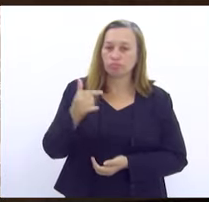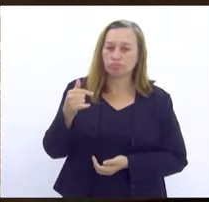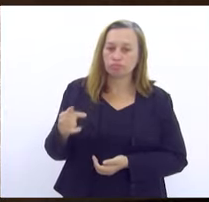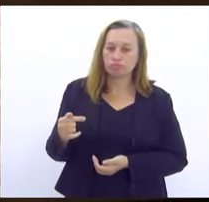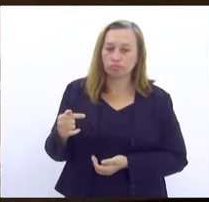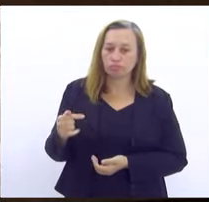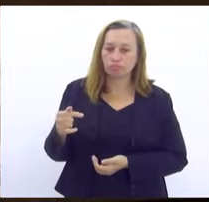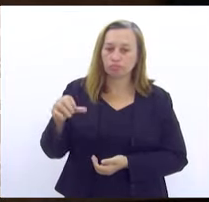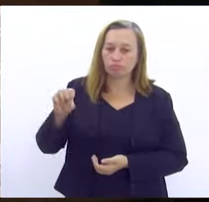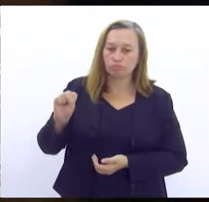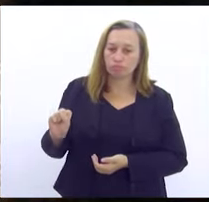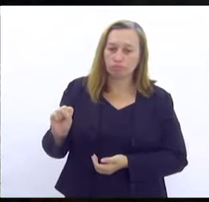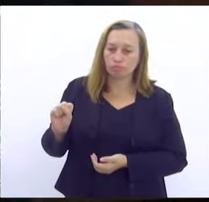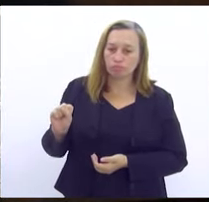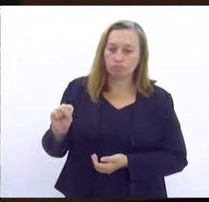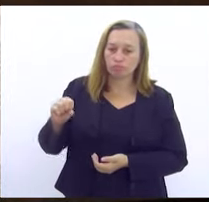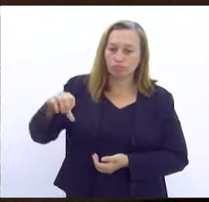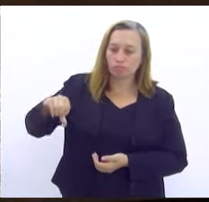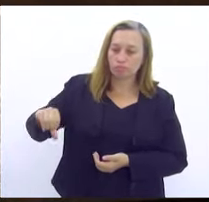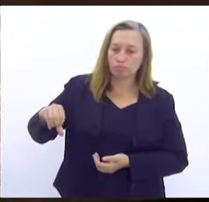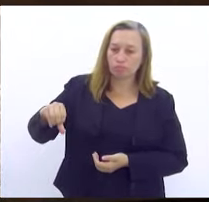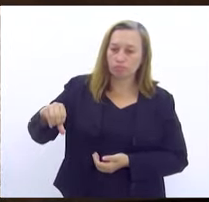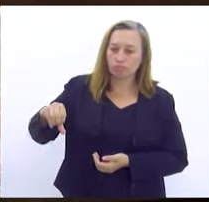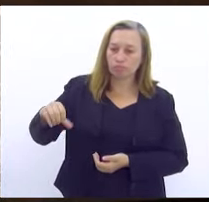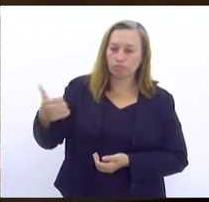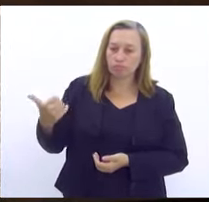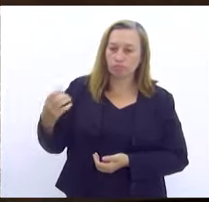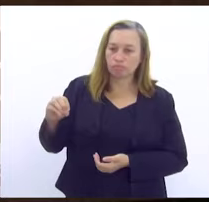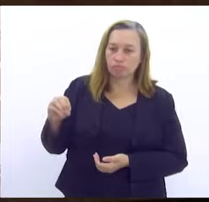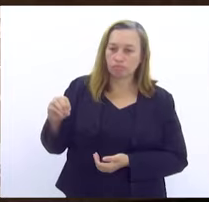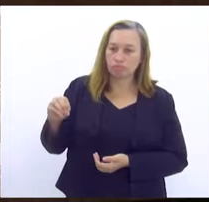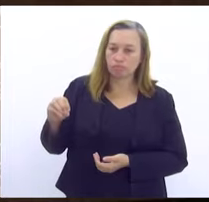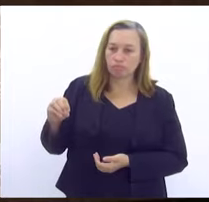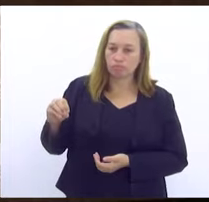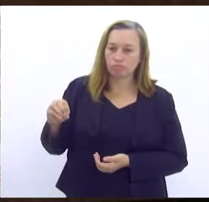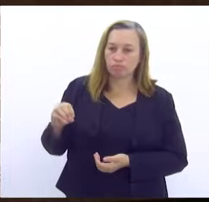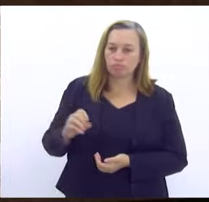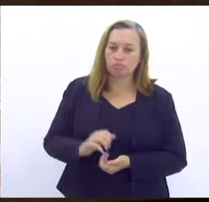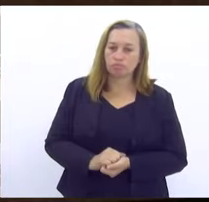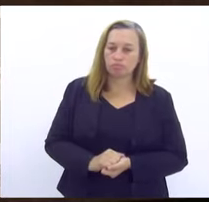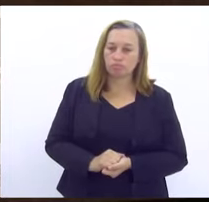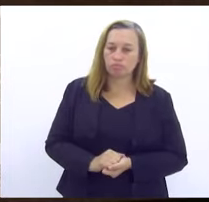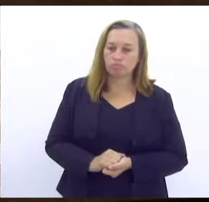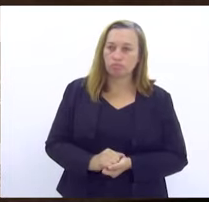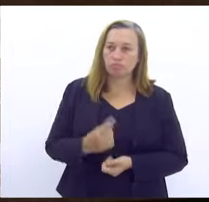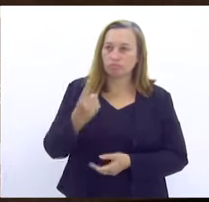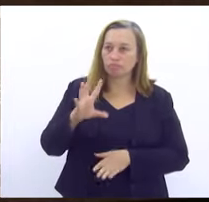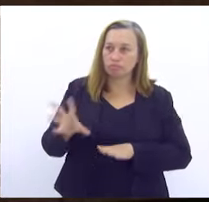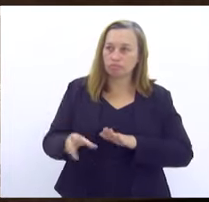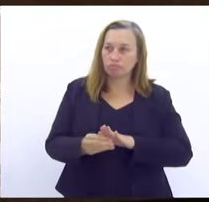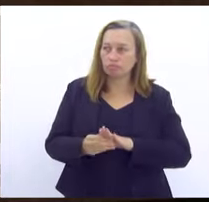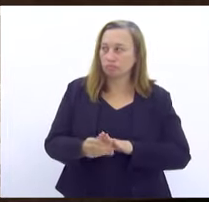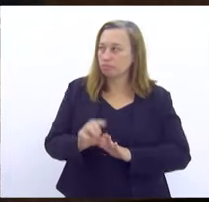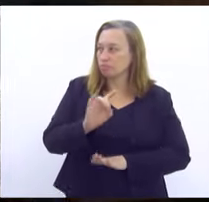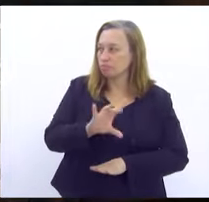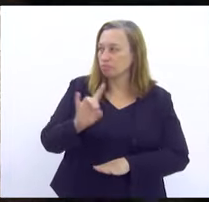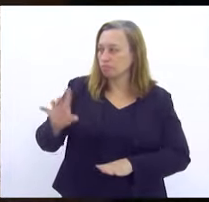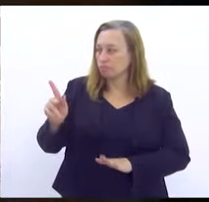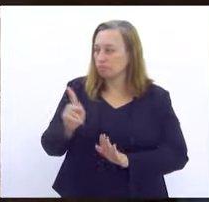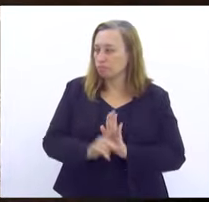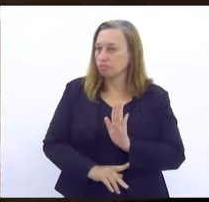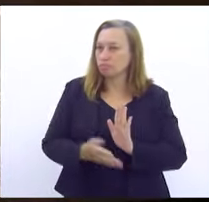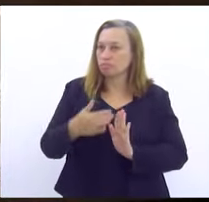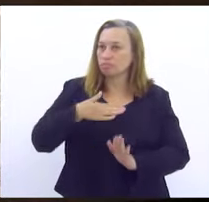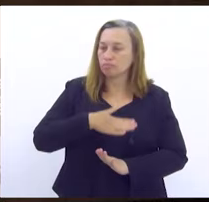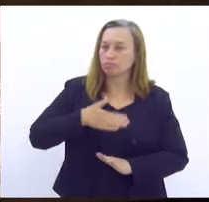7, 8, 9 e 10. Uma emenda a cada PL. Então, eu gostaria de